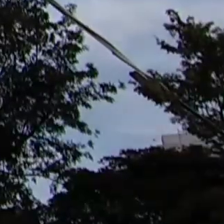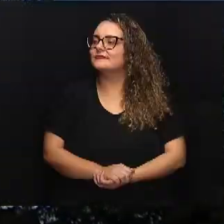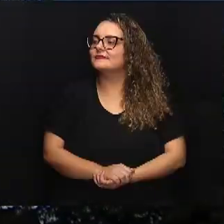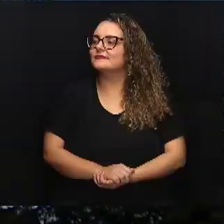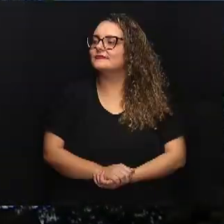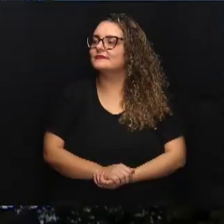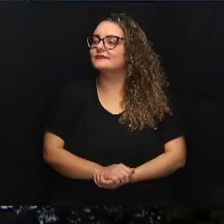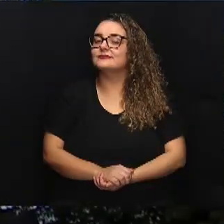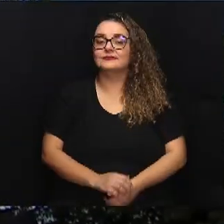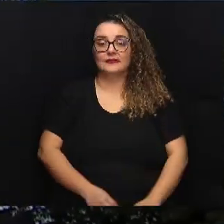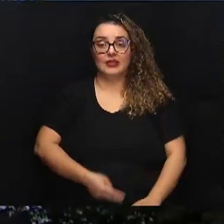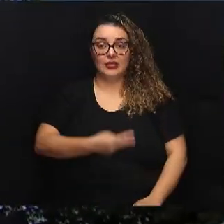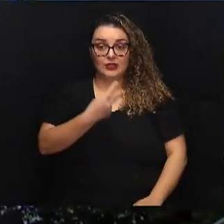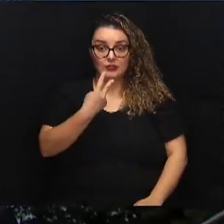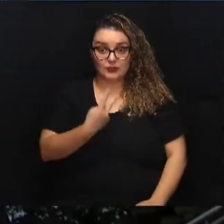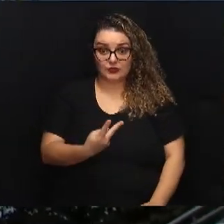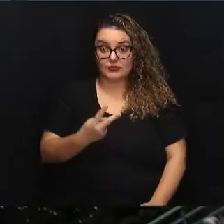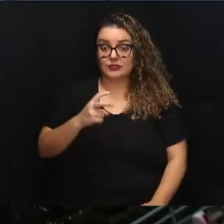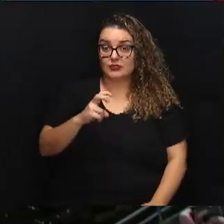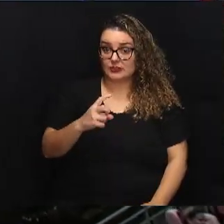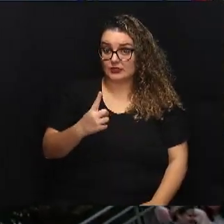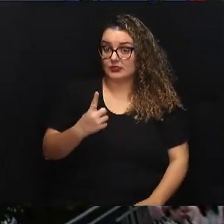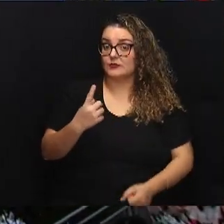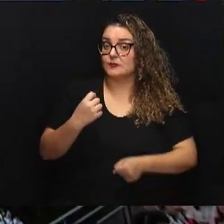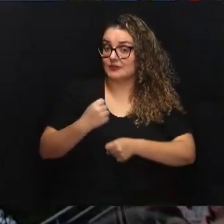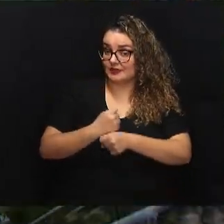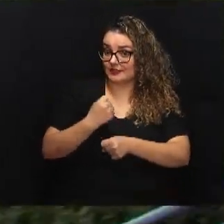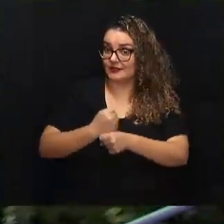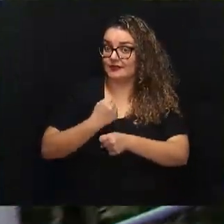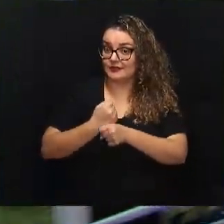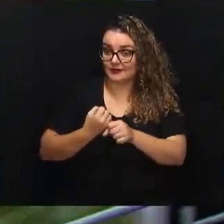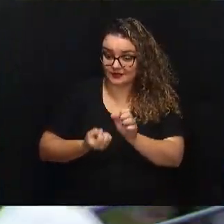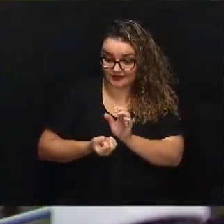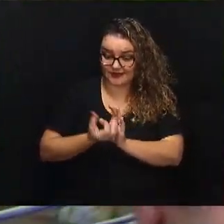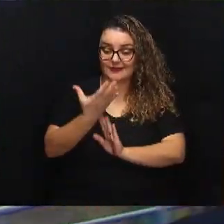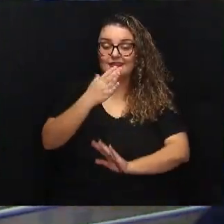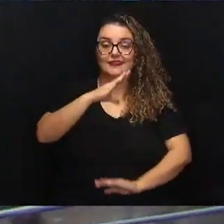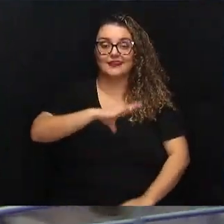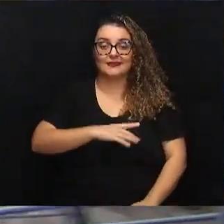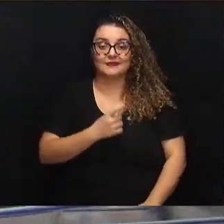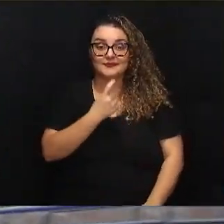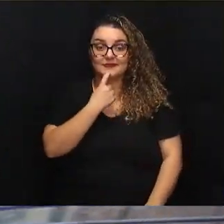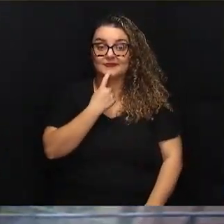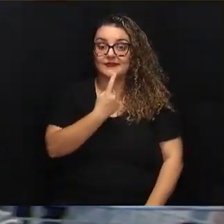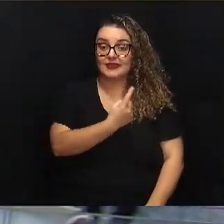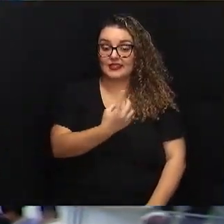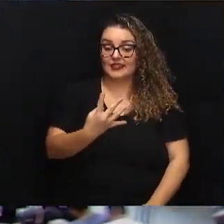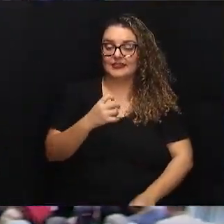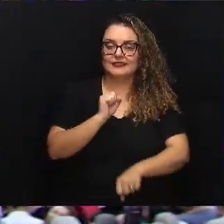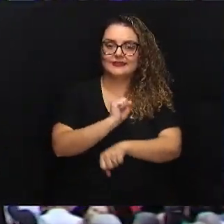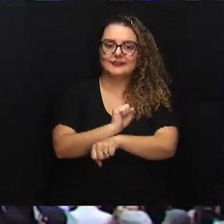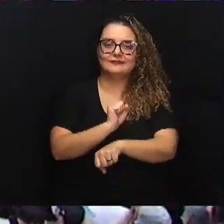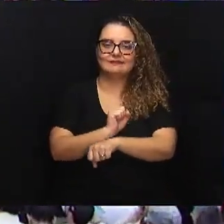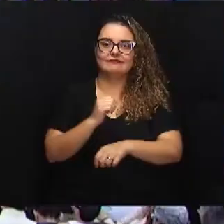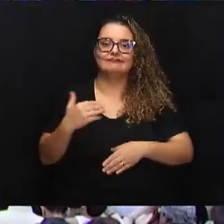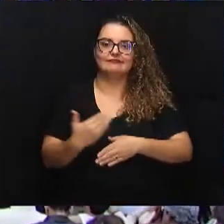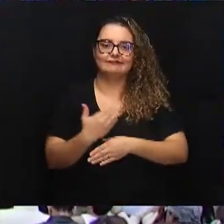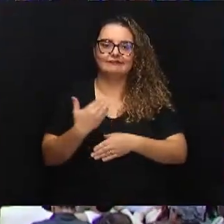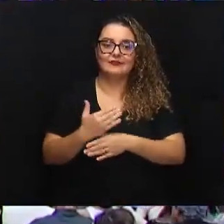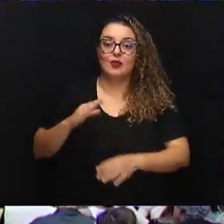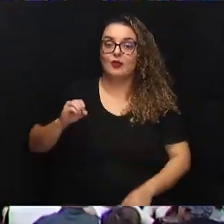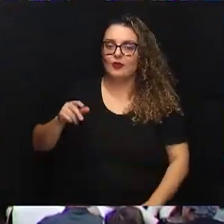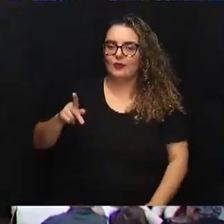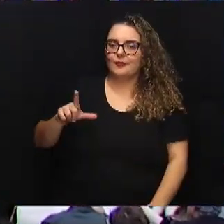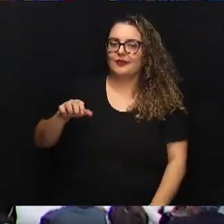São 251 anos de existência de Campinas e 14 aguardando pela reforma do complexo